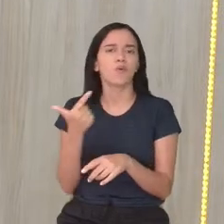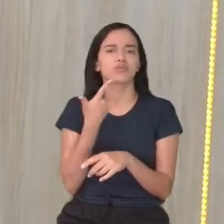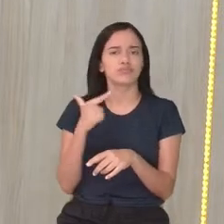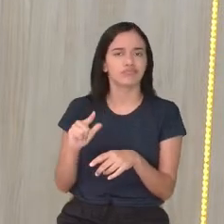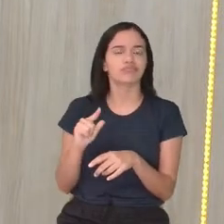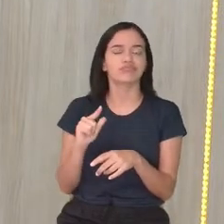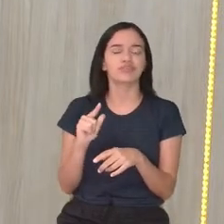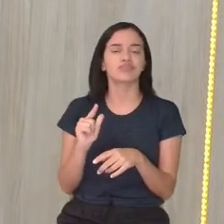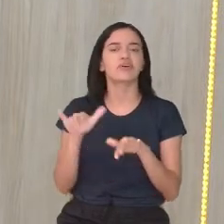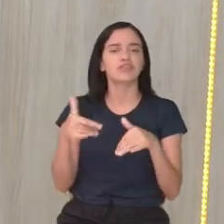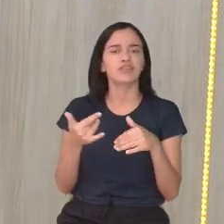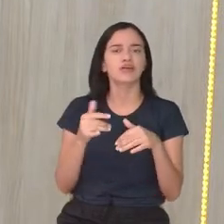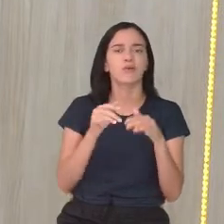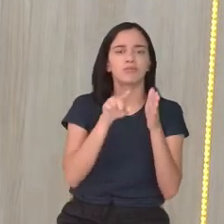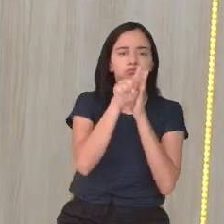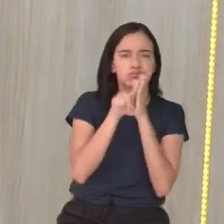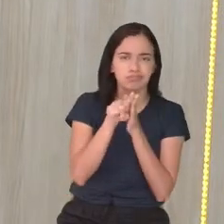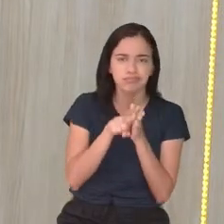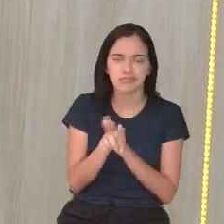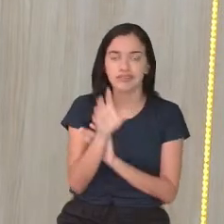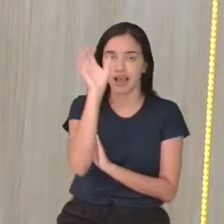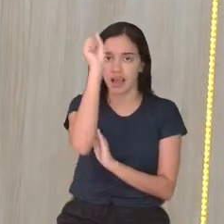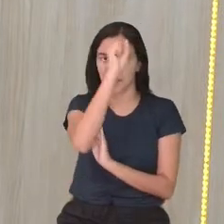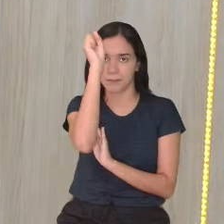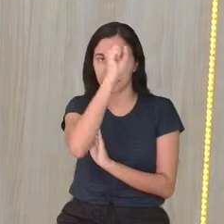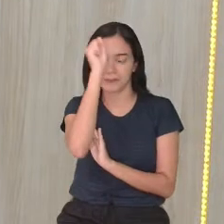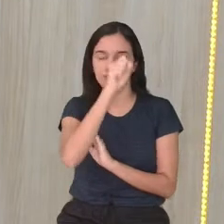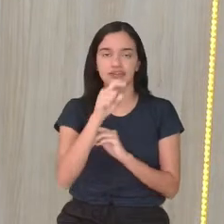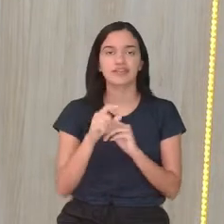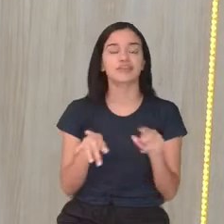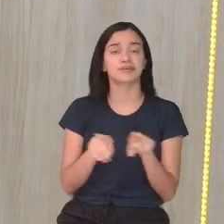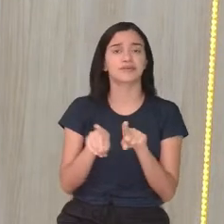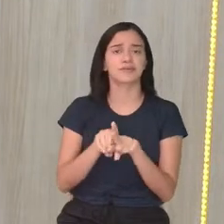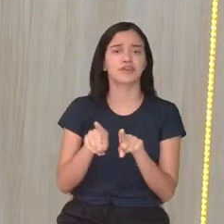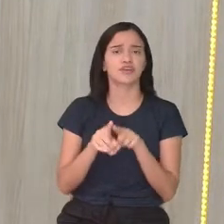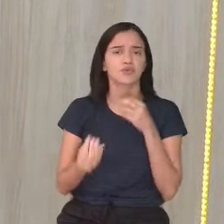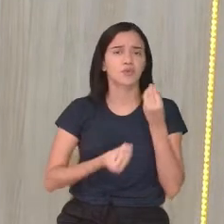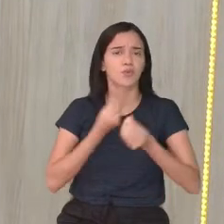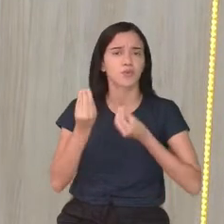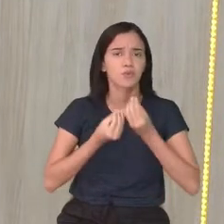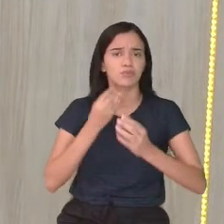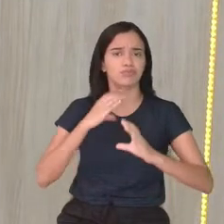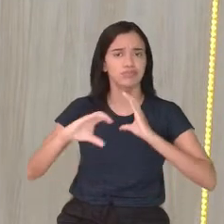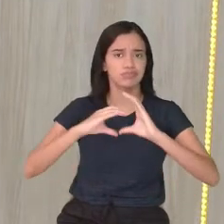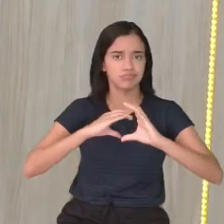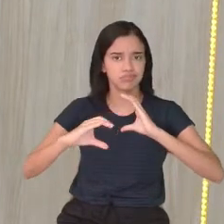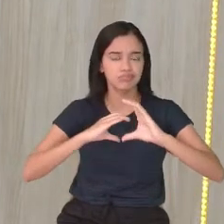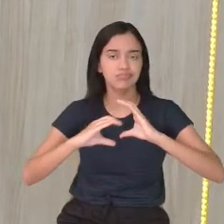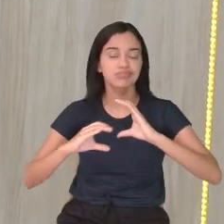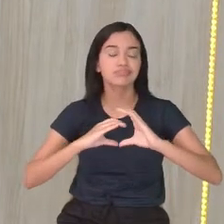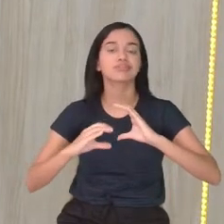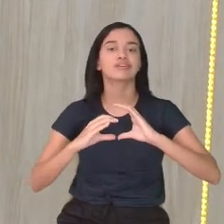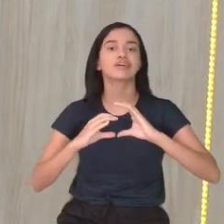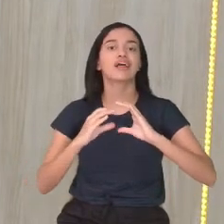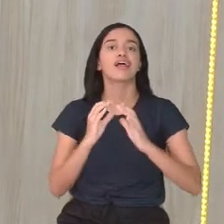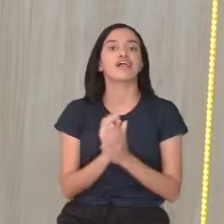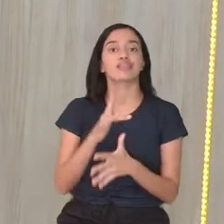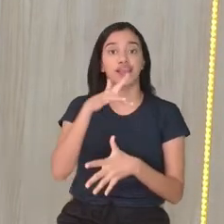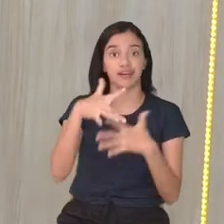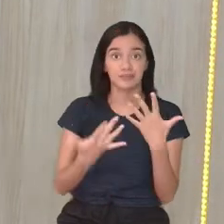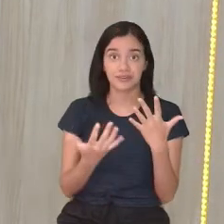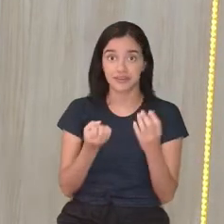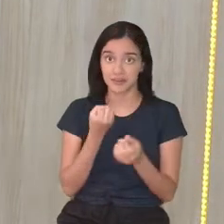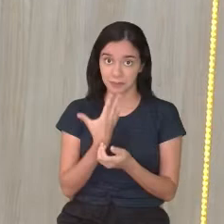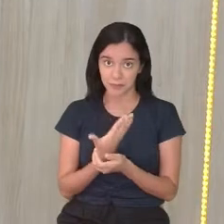vão lá, né, pesquisar, aprender um pouquinho aí de como a gente pode se comunicar através da Libras, tá